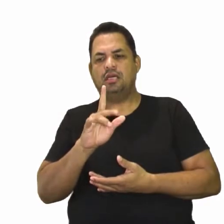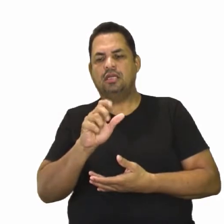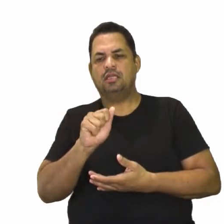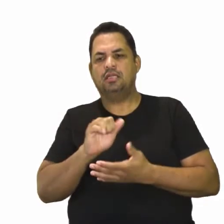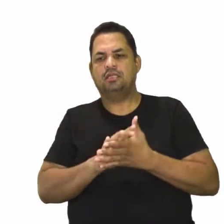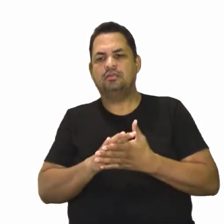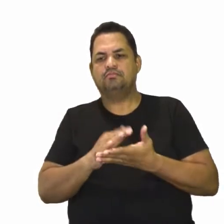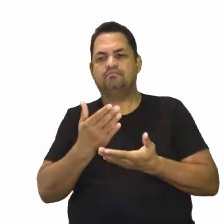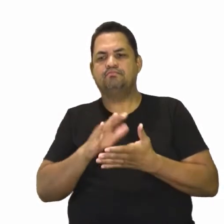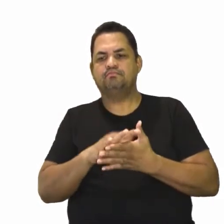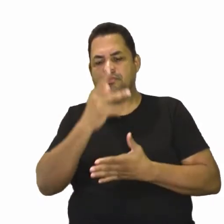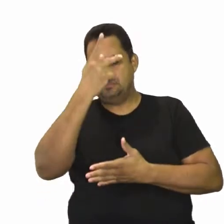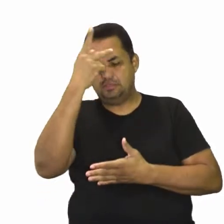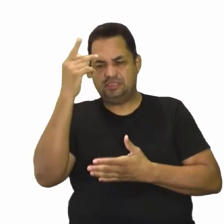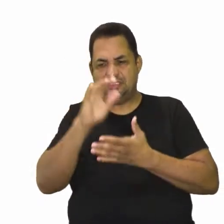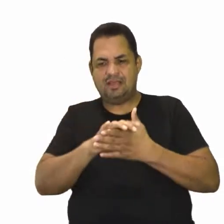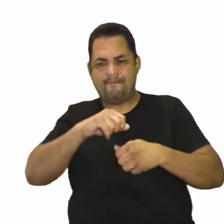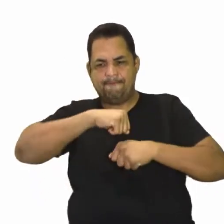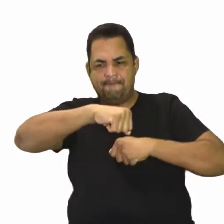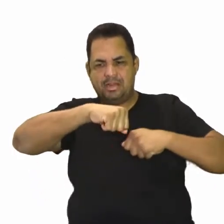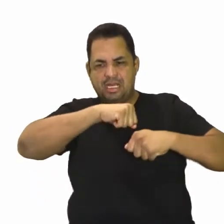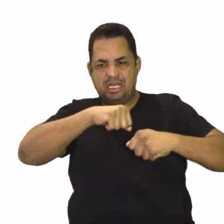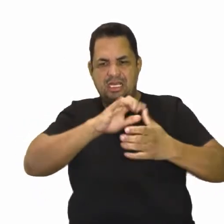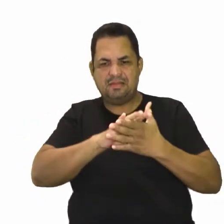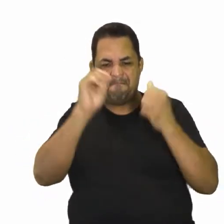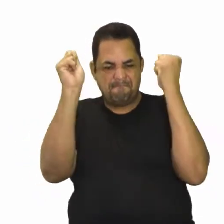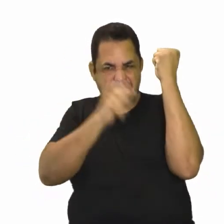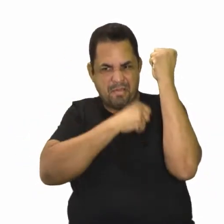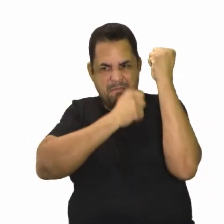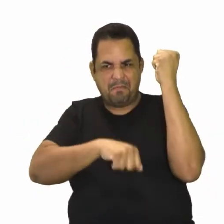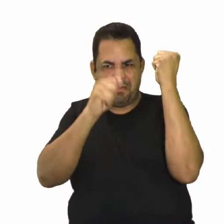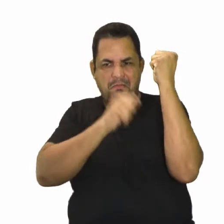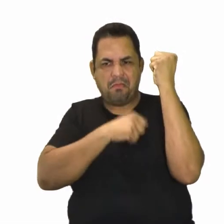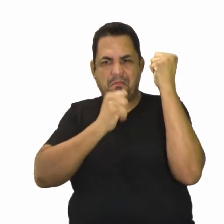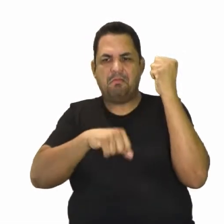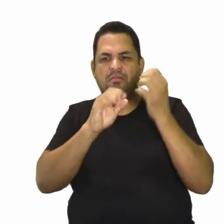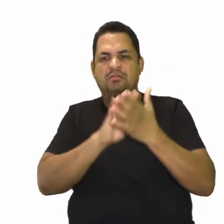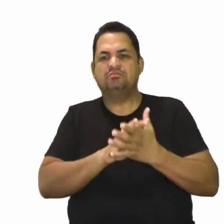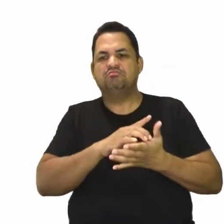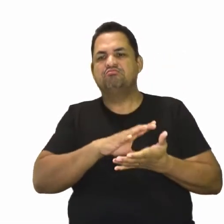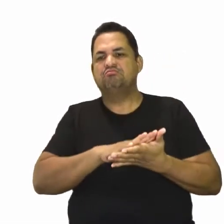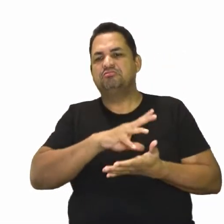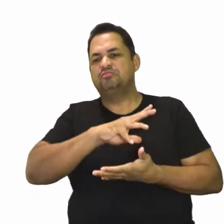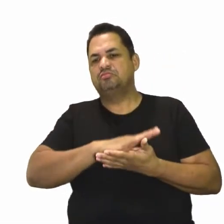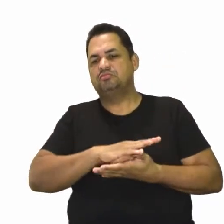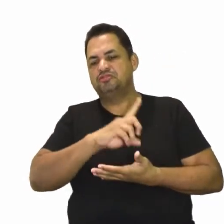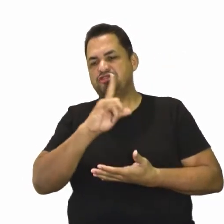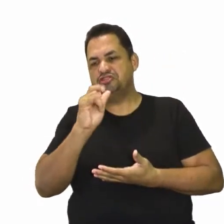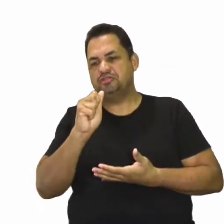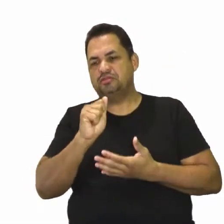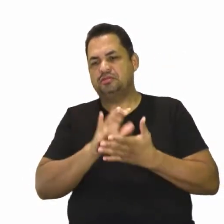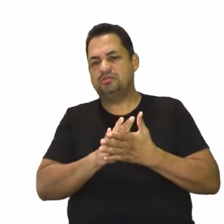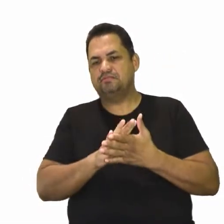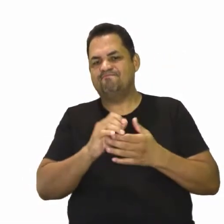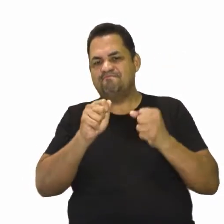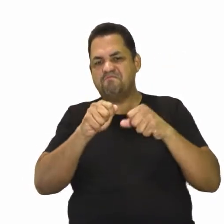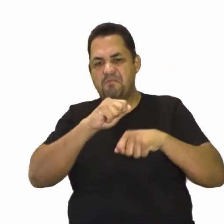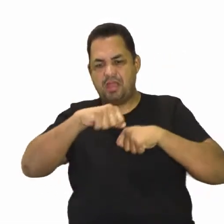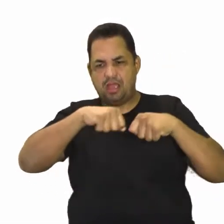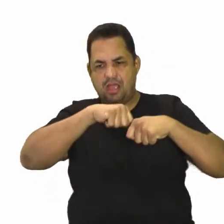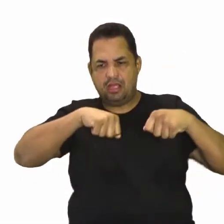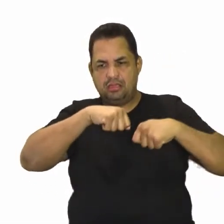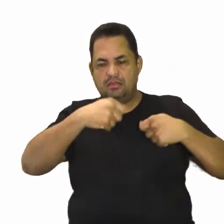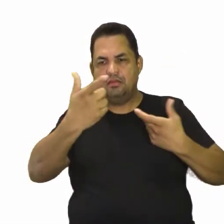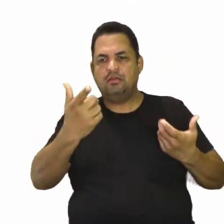ela é torturada, ela é espancada e ela fica por dias amarrada nesse pau de arara.